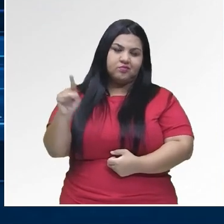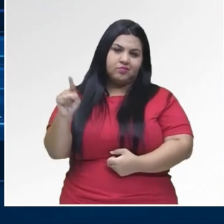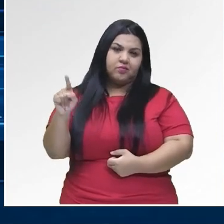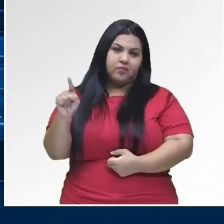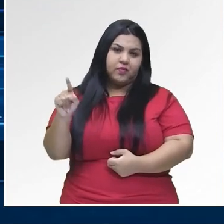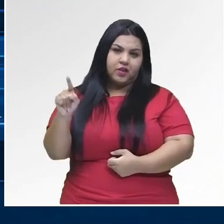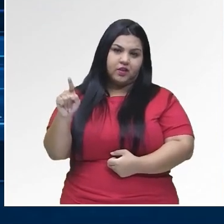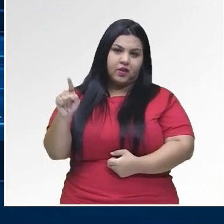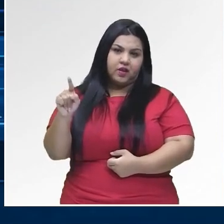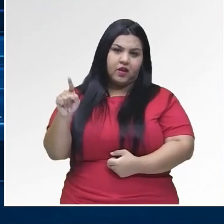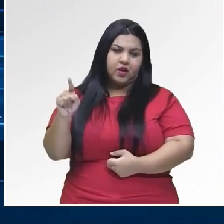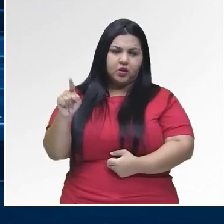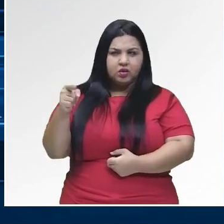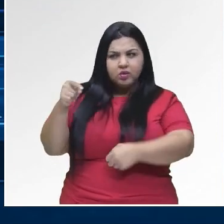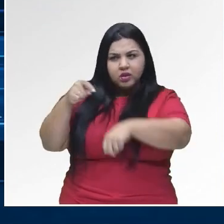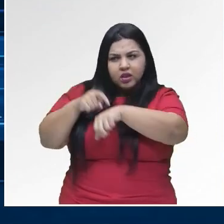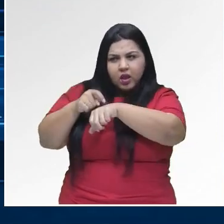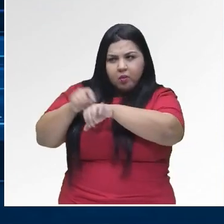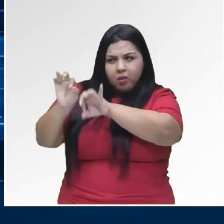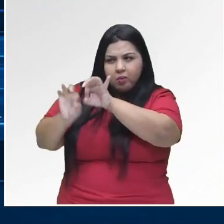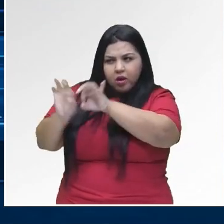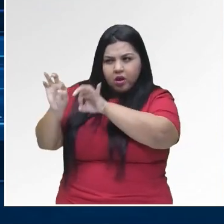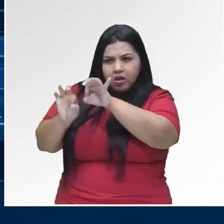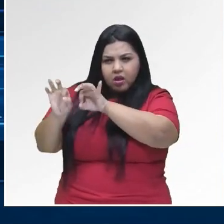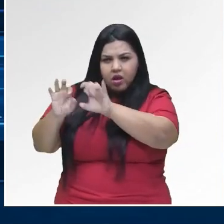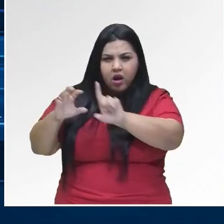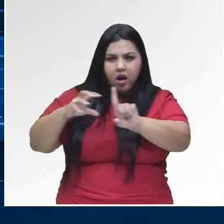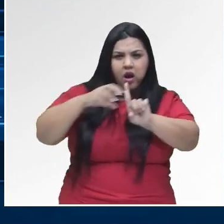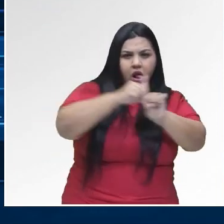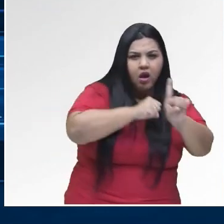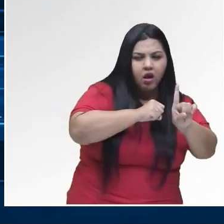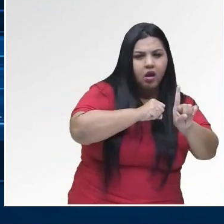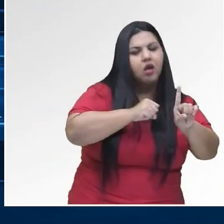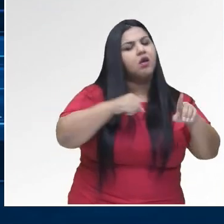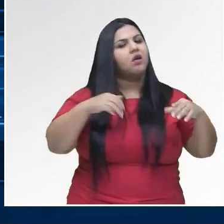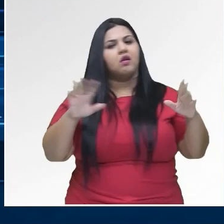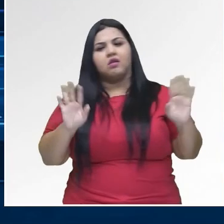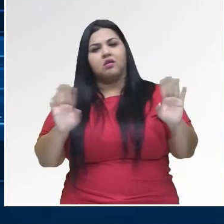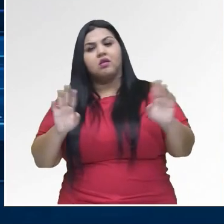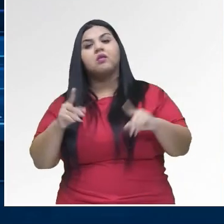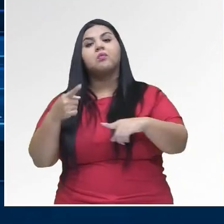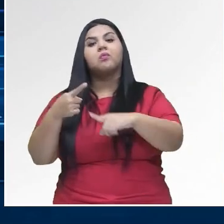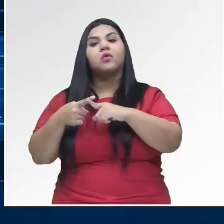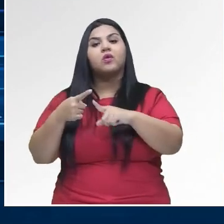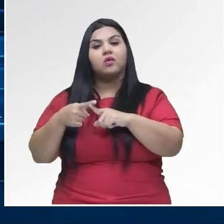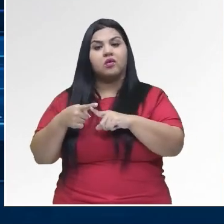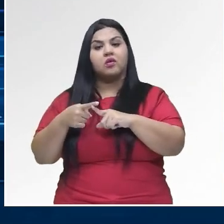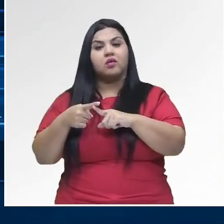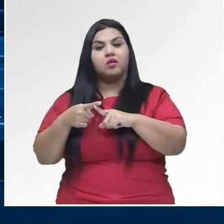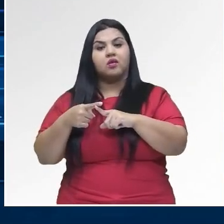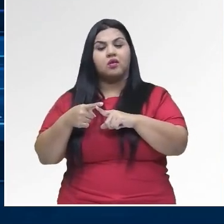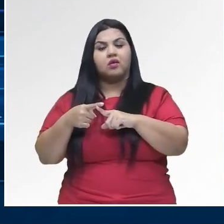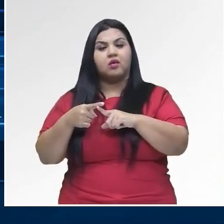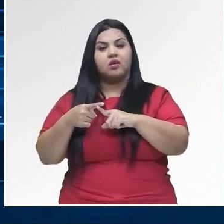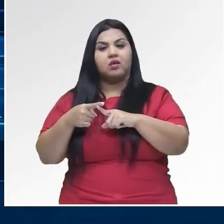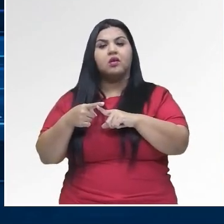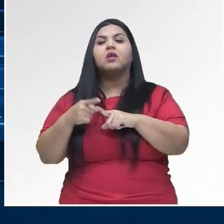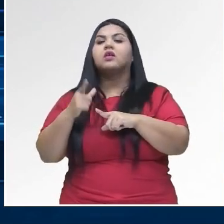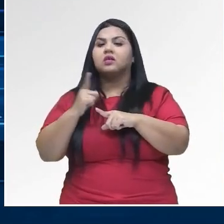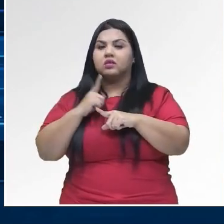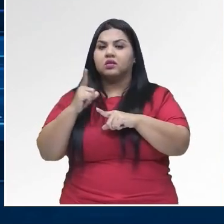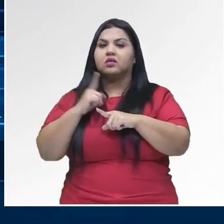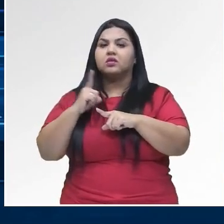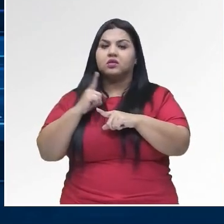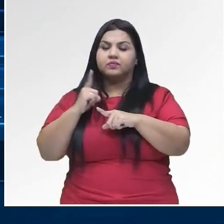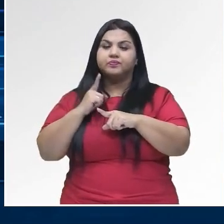iam passar um tempo planejando. Então, por quê? Porque há a sanção,